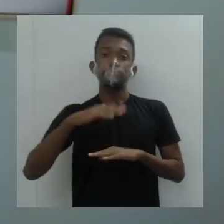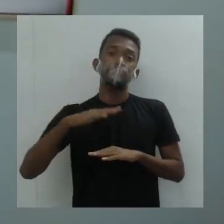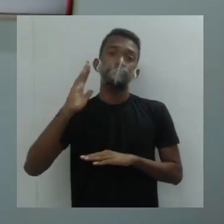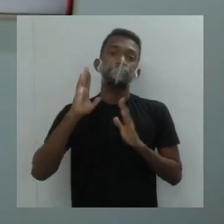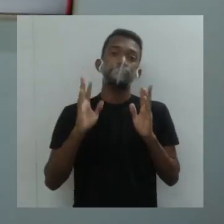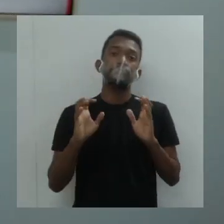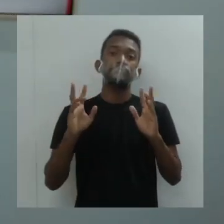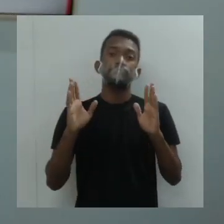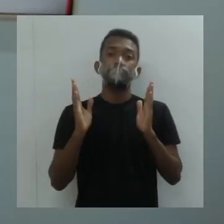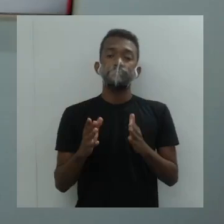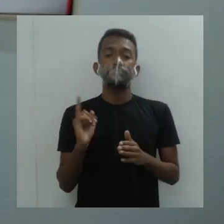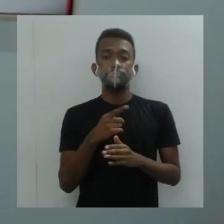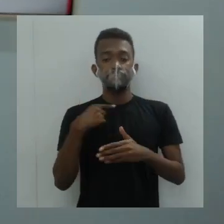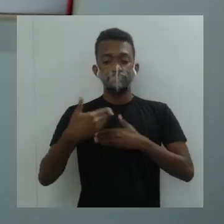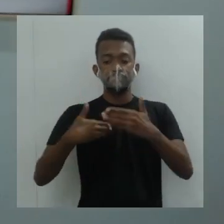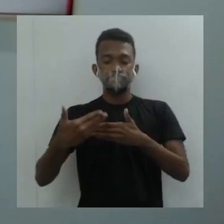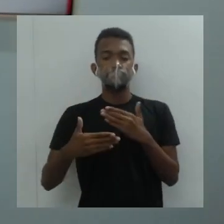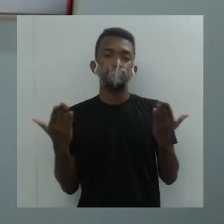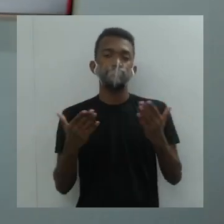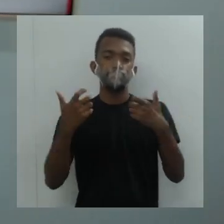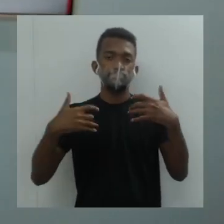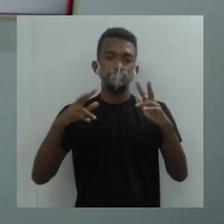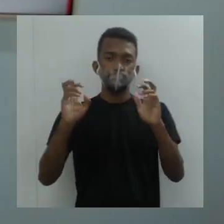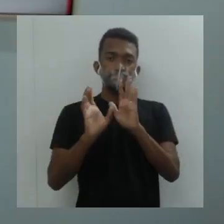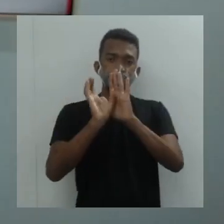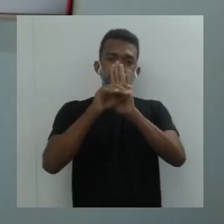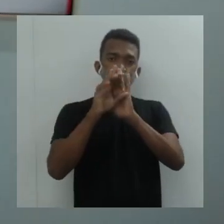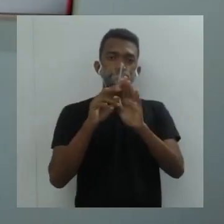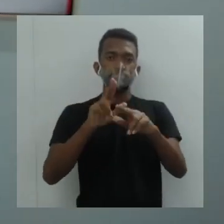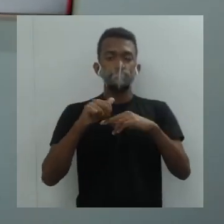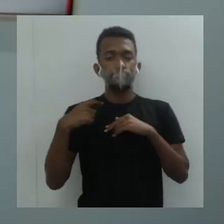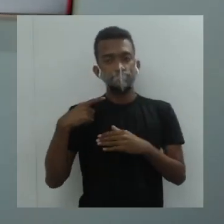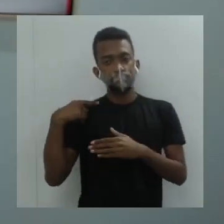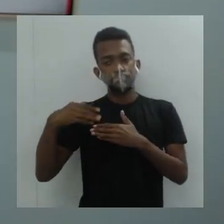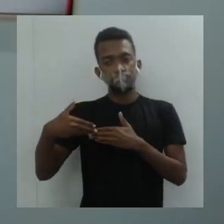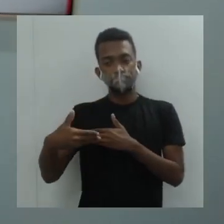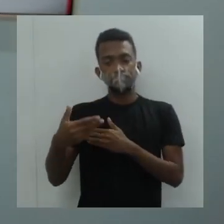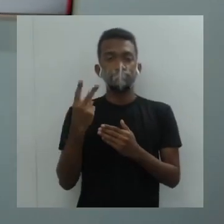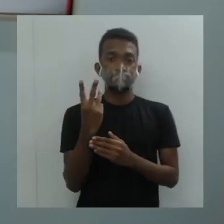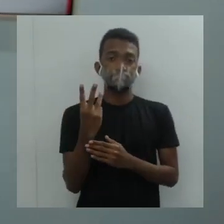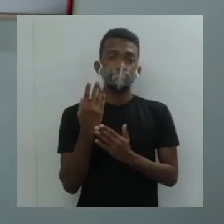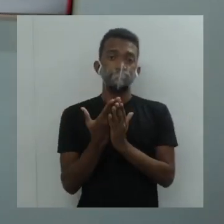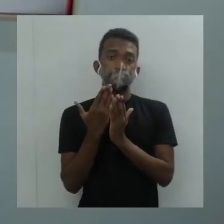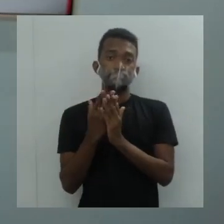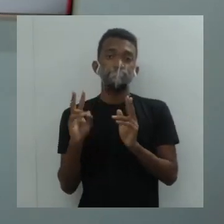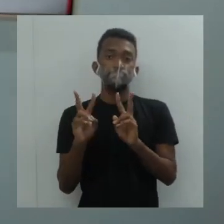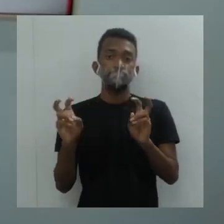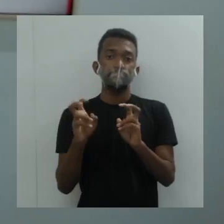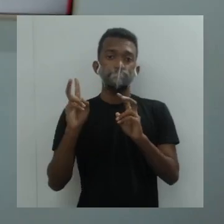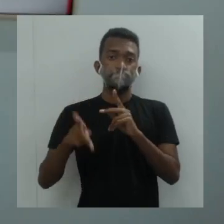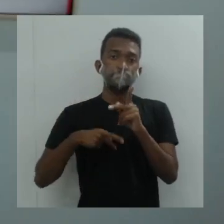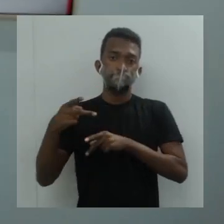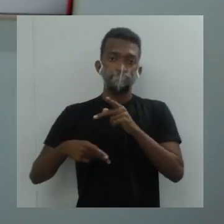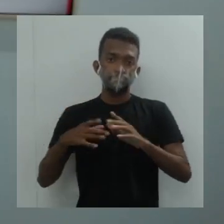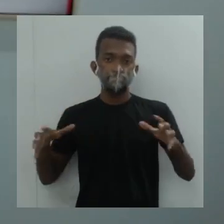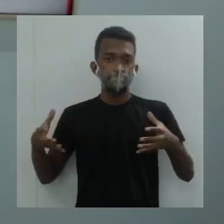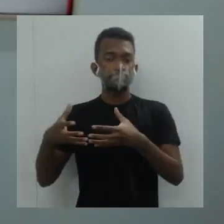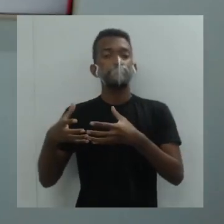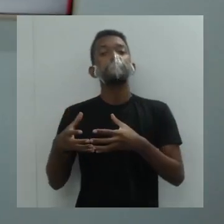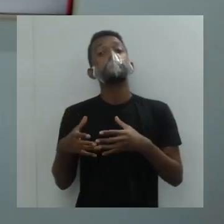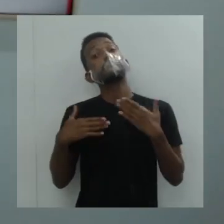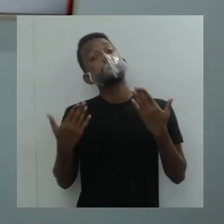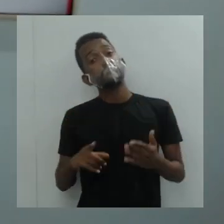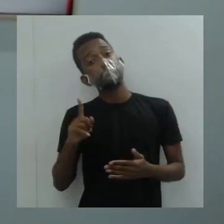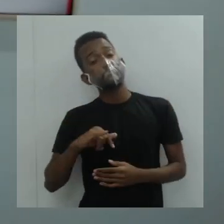chegar. Estamos trabalhando com conceitos, porque nós vamos ter mais 3 aulas falando sobre população.